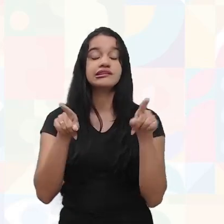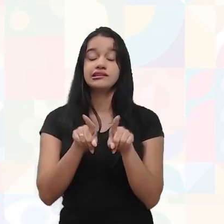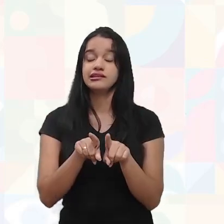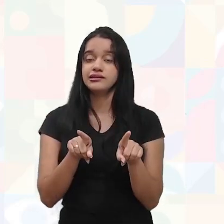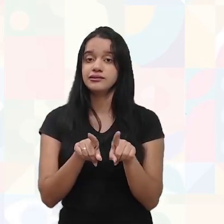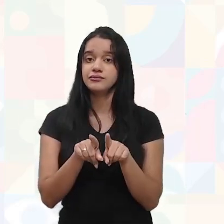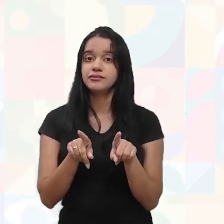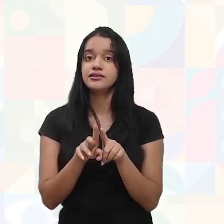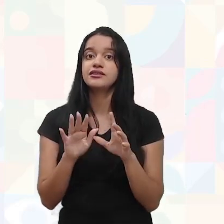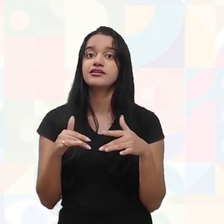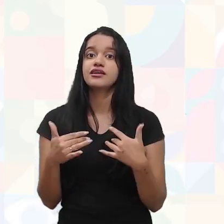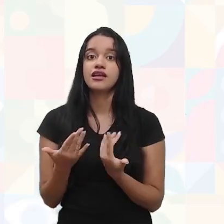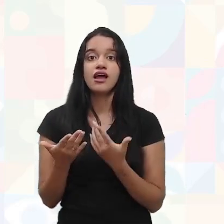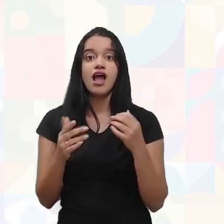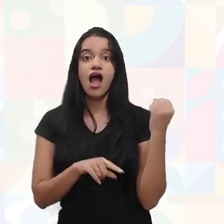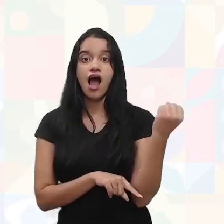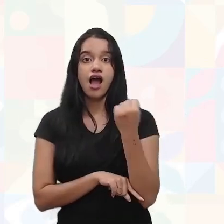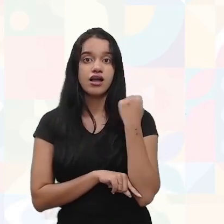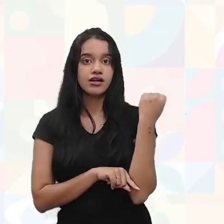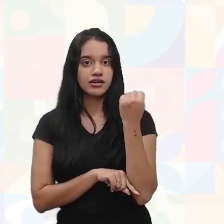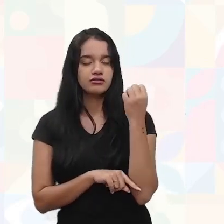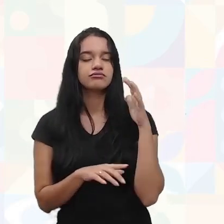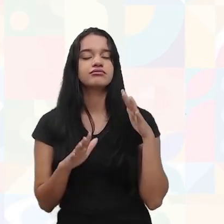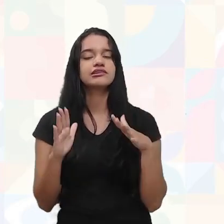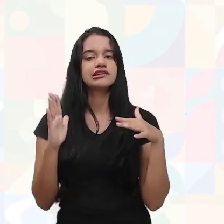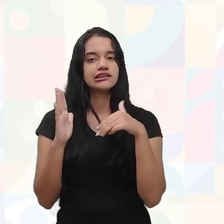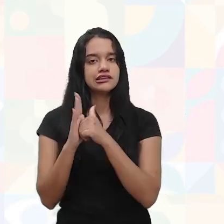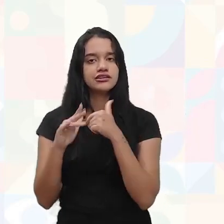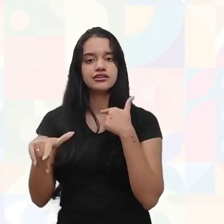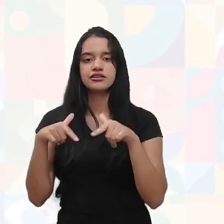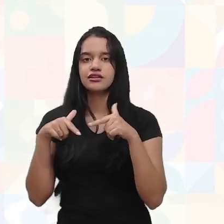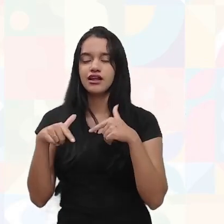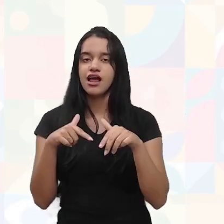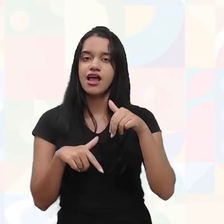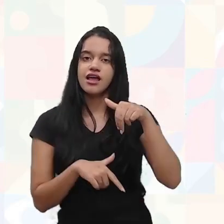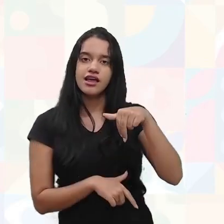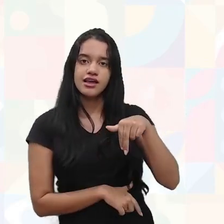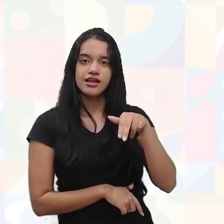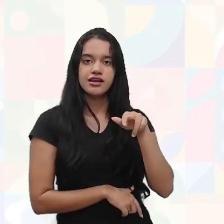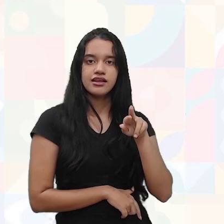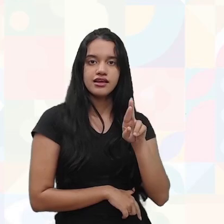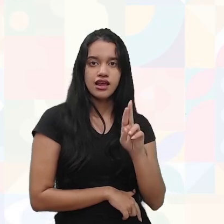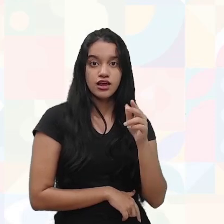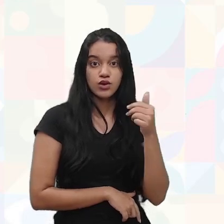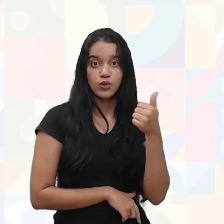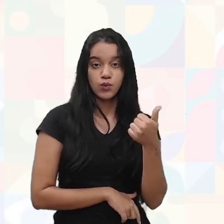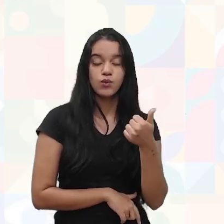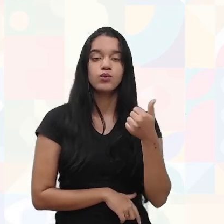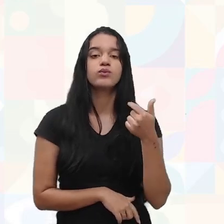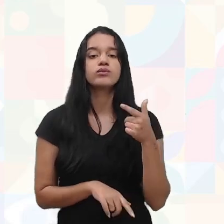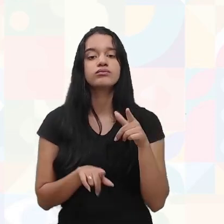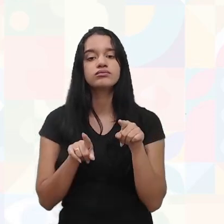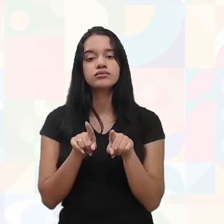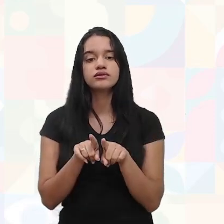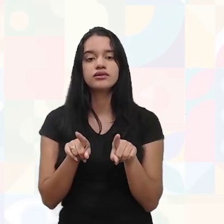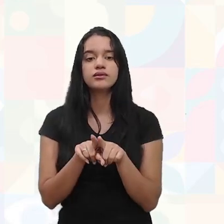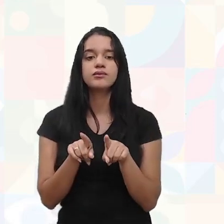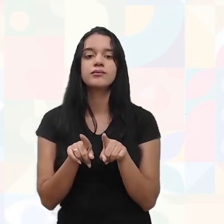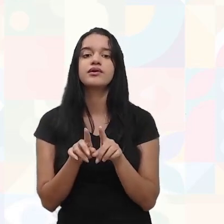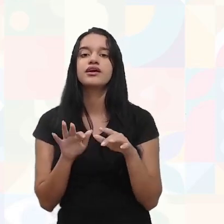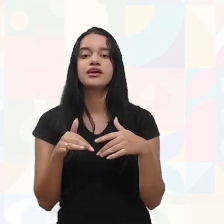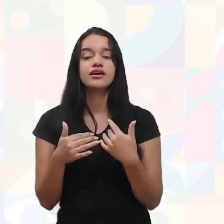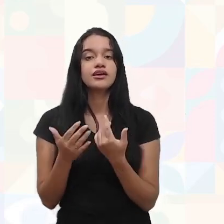dos acidentes de trabalho. A NR1 aborda esse assunto no seu item